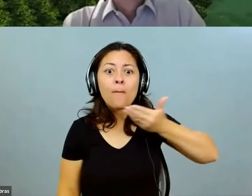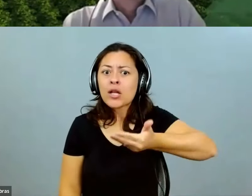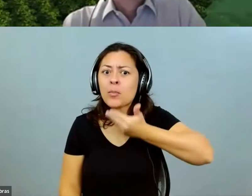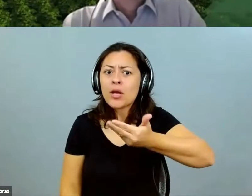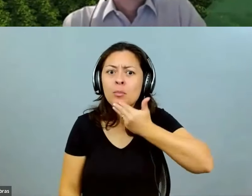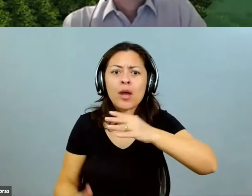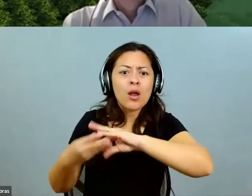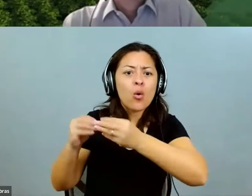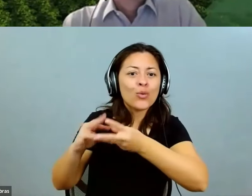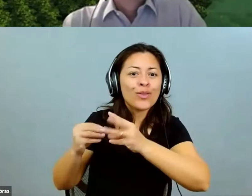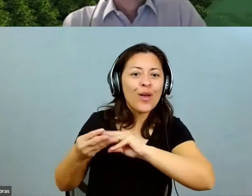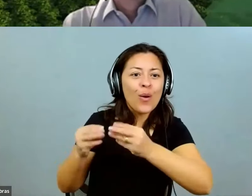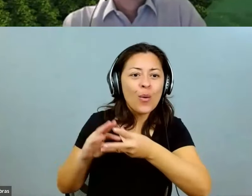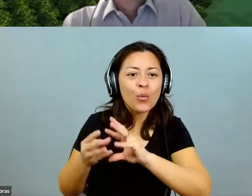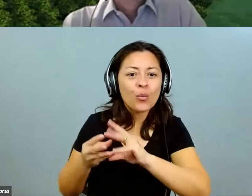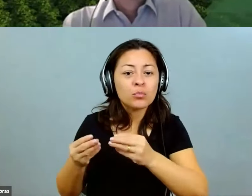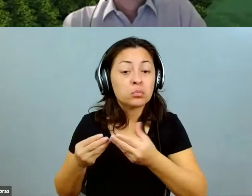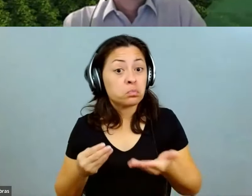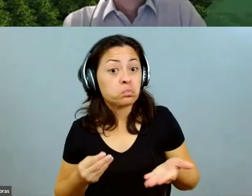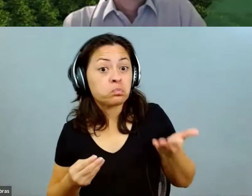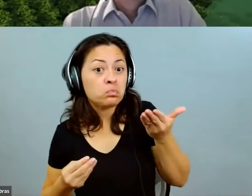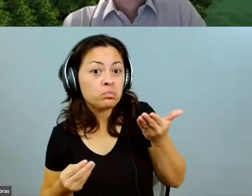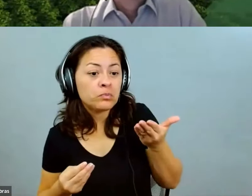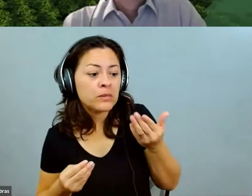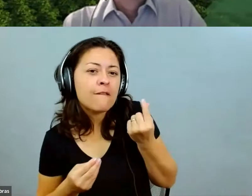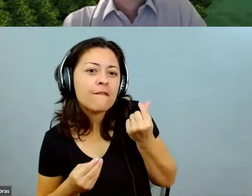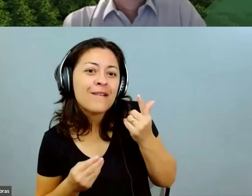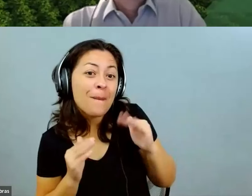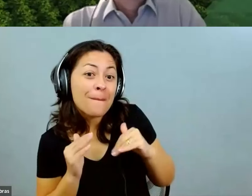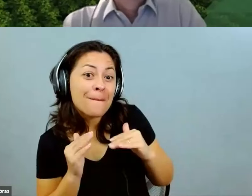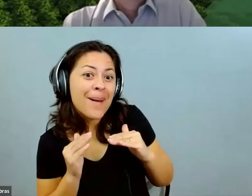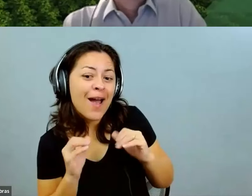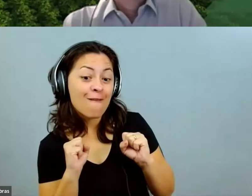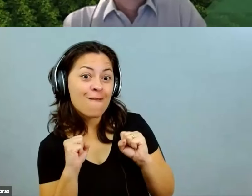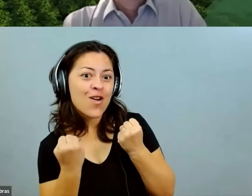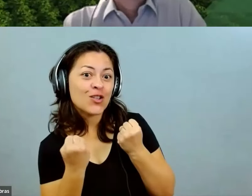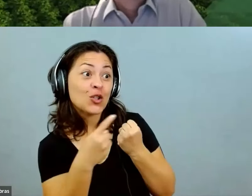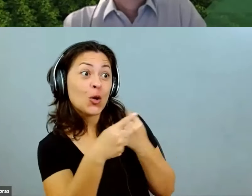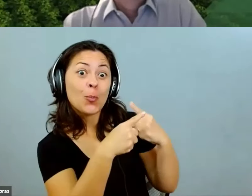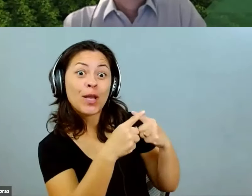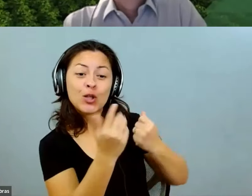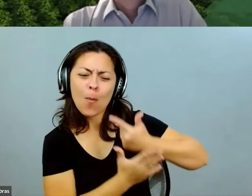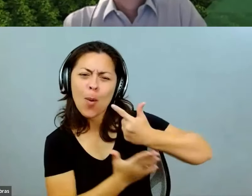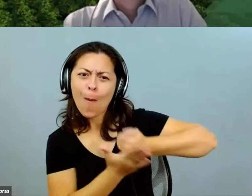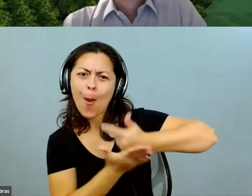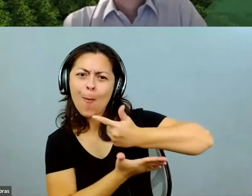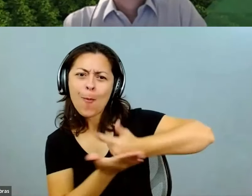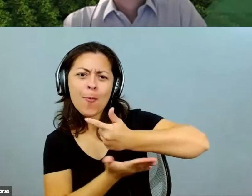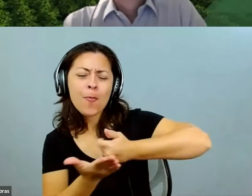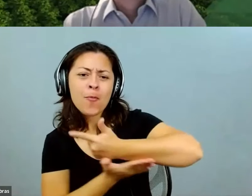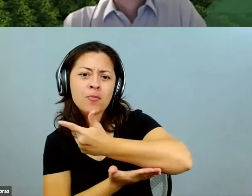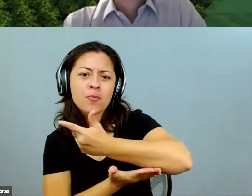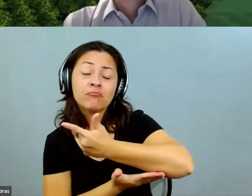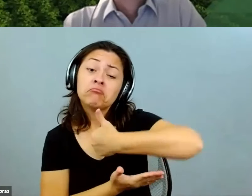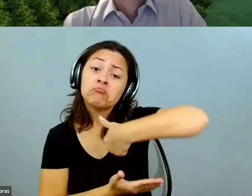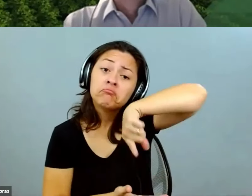do do nosso para o nosso algodão Então esse preço mais baixo agora ele fortalece a demanda e por isso que a expectativa Nossa que a gente